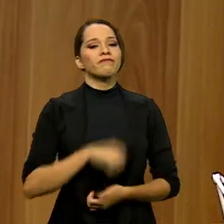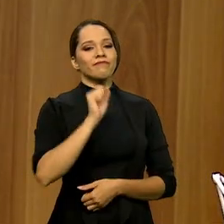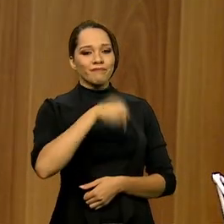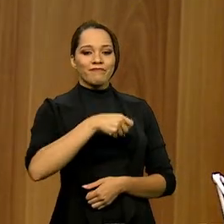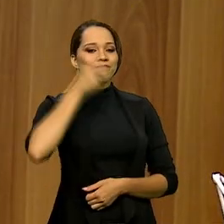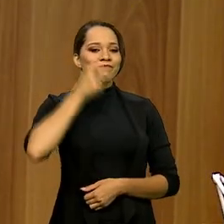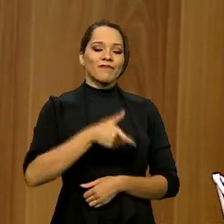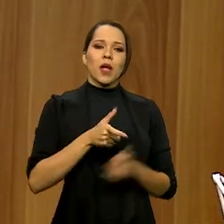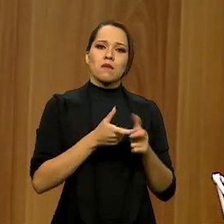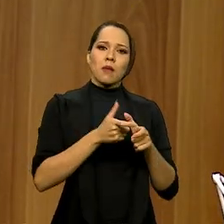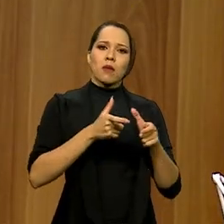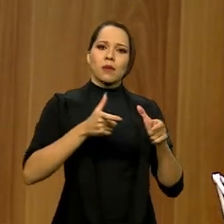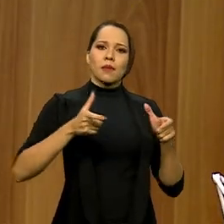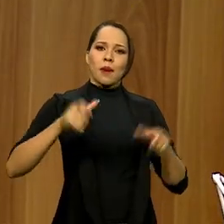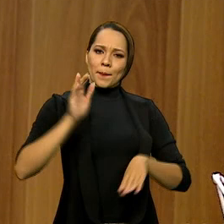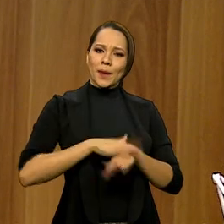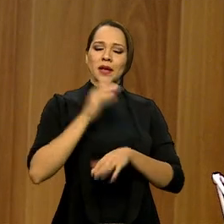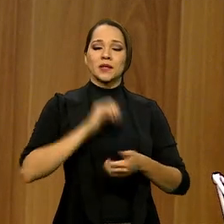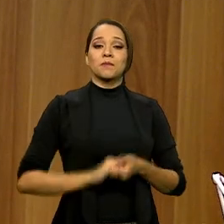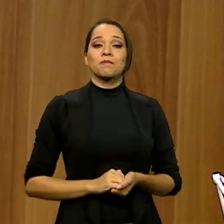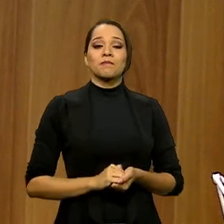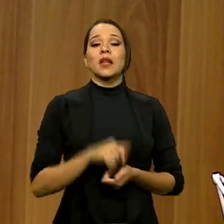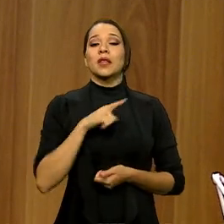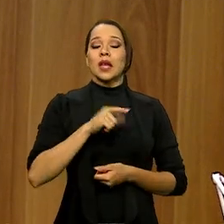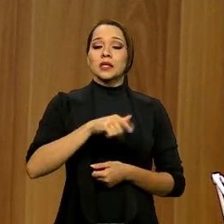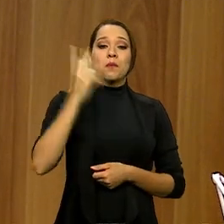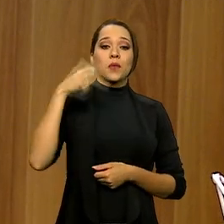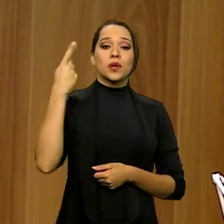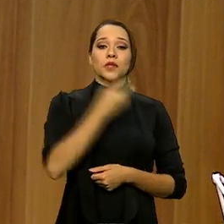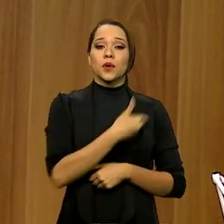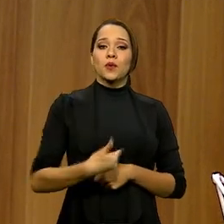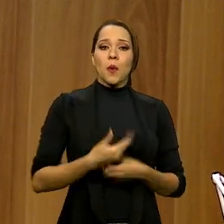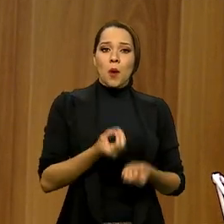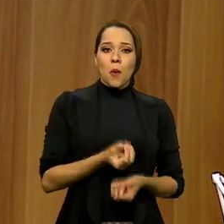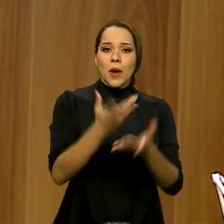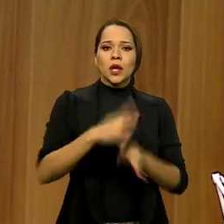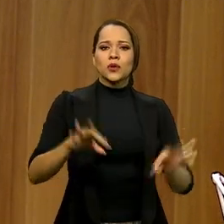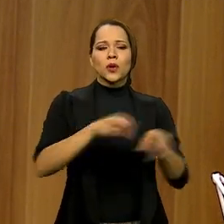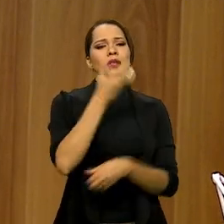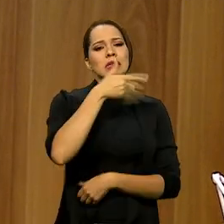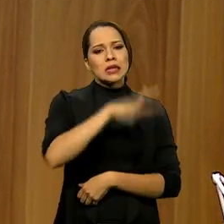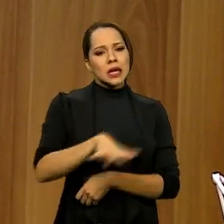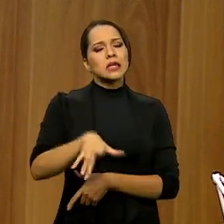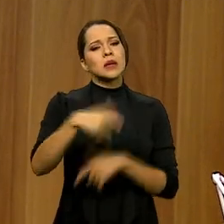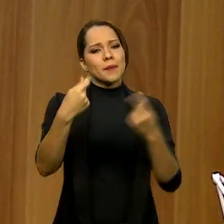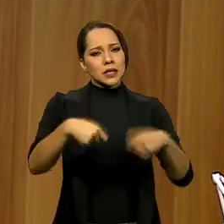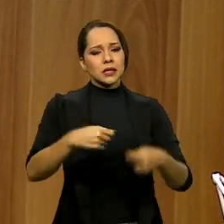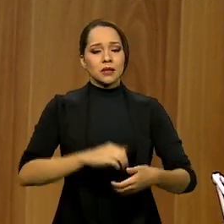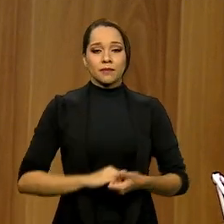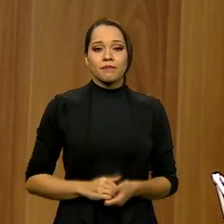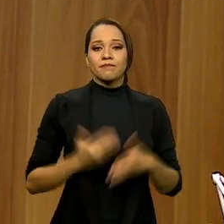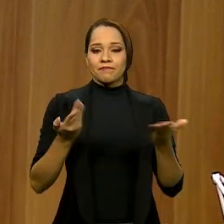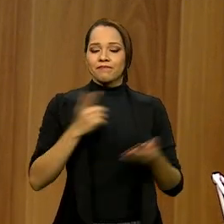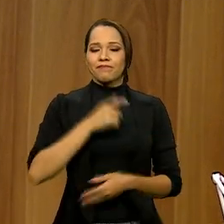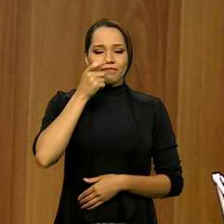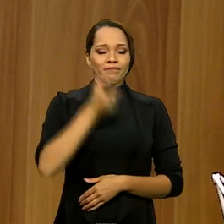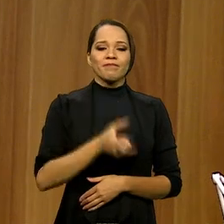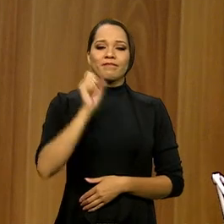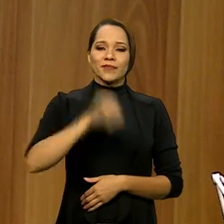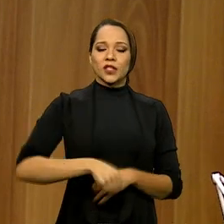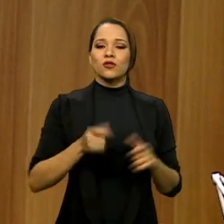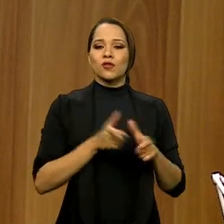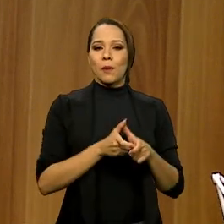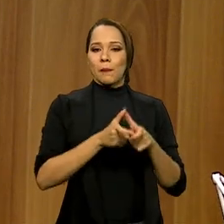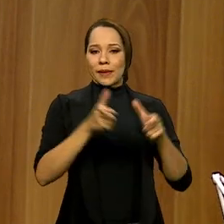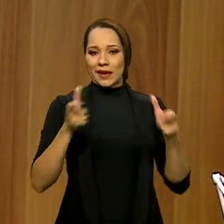nossa intenção é sempre ampliar, né? Levar essa política pública a todas as crianças que dela necessitarem, né? Então, nós temos a intenção, sim, de